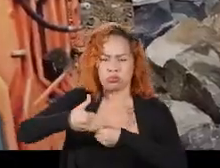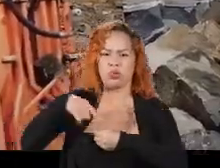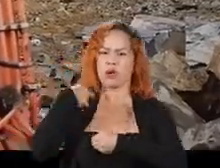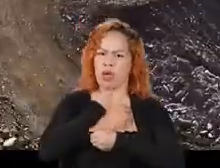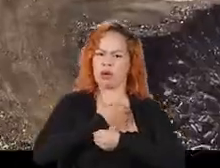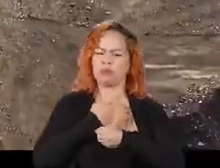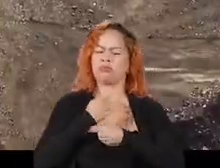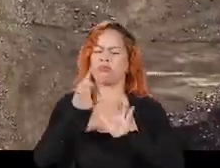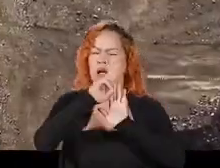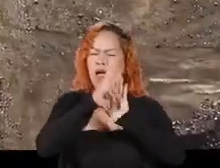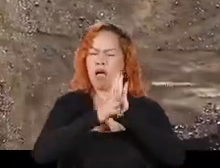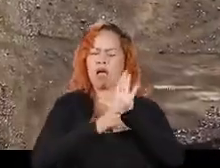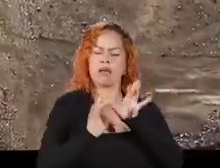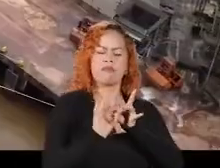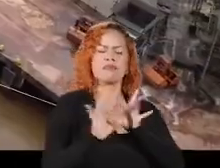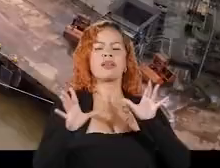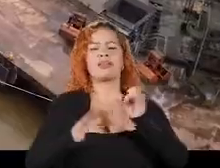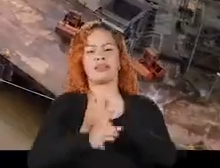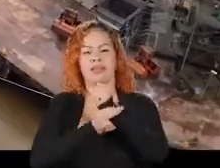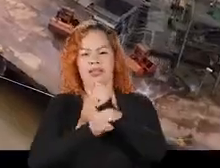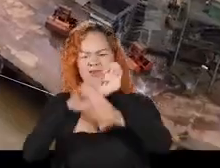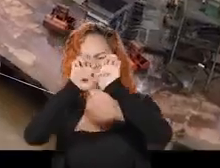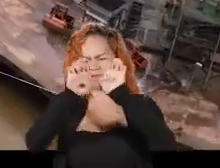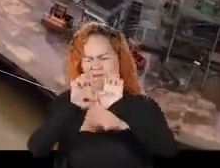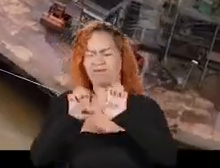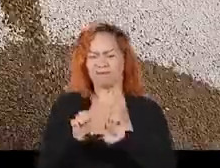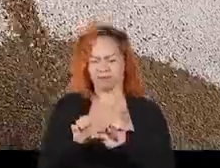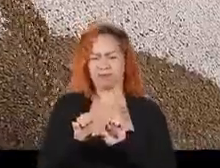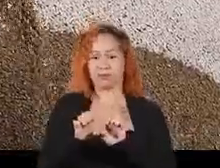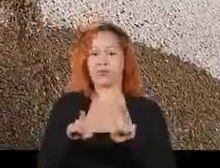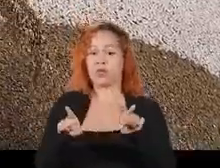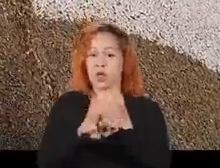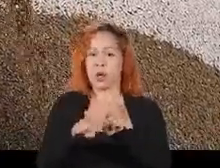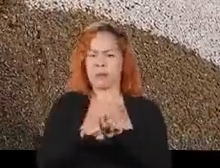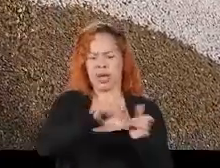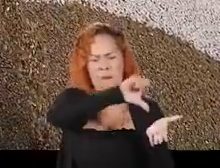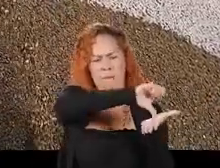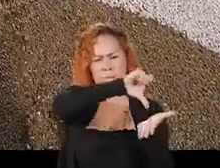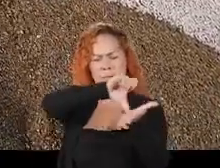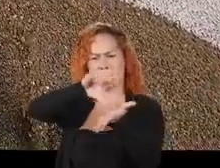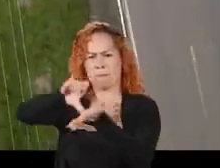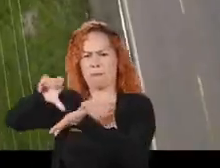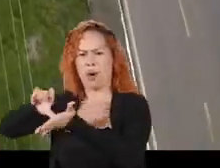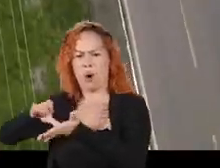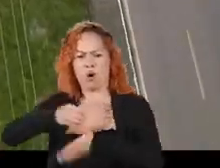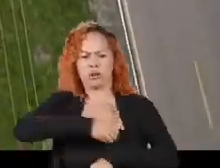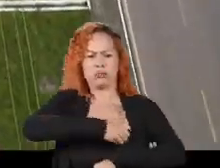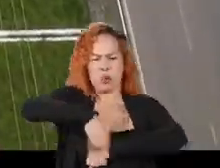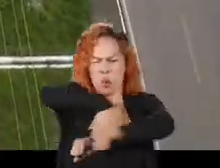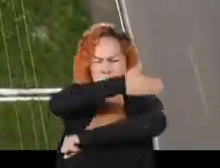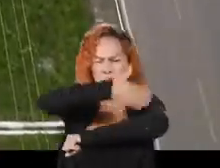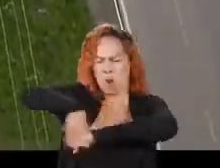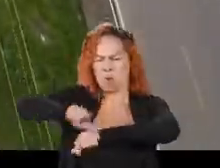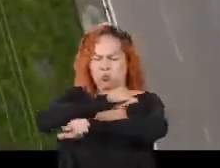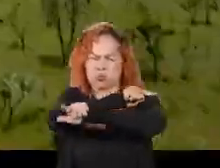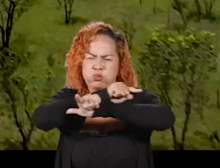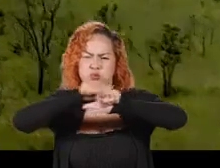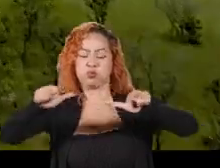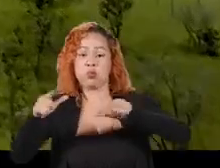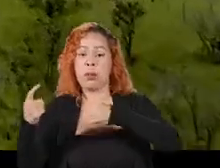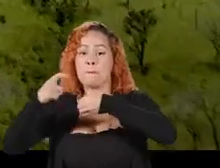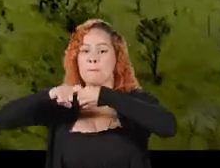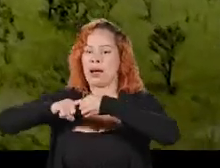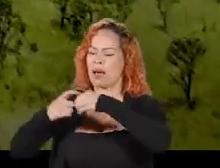vou regulamentar a mineração e garantir a infraestrutura. Criar distritos minerais, ajeitar as estradas e,